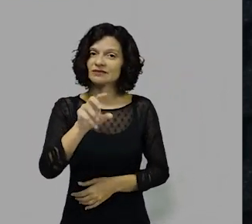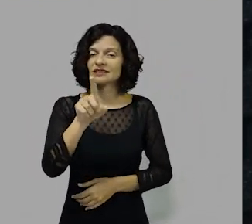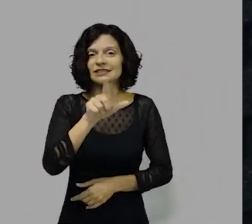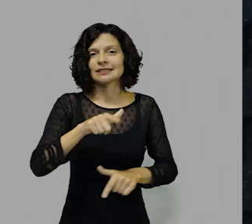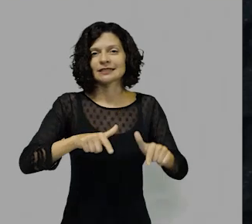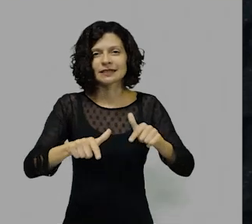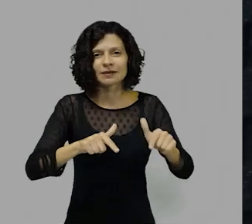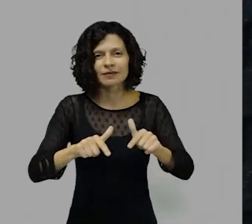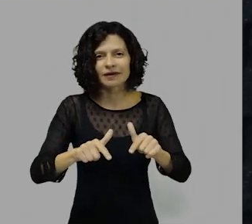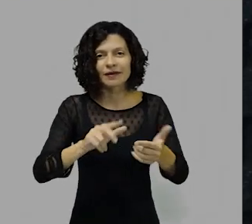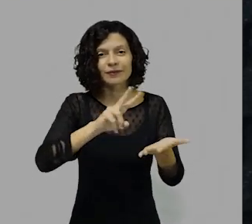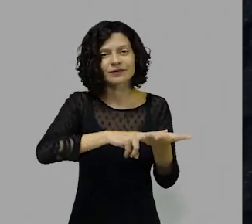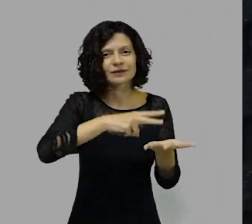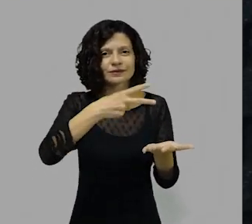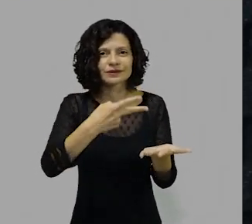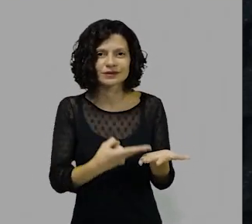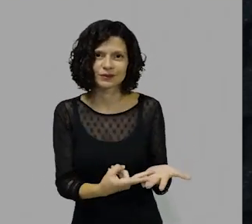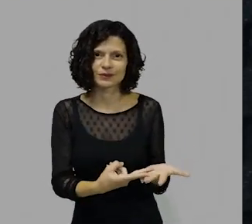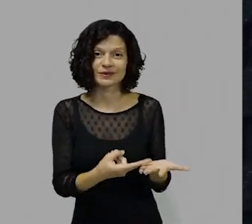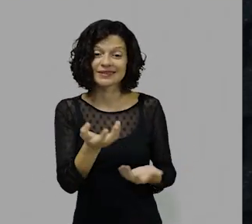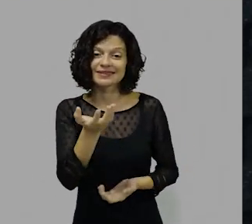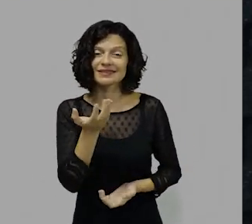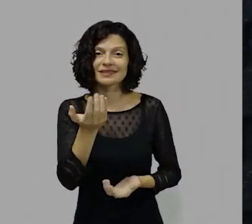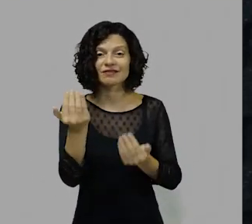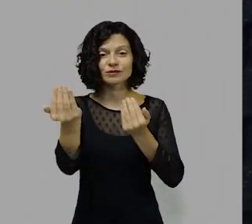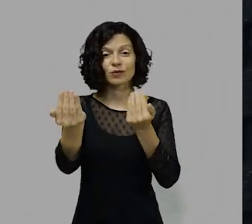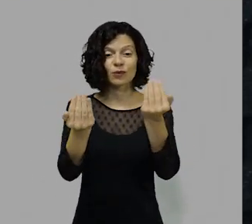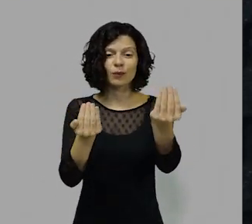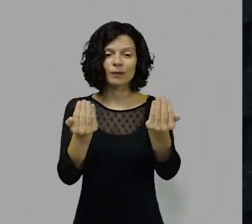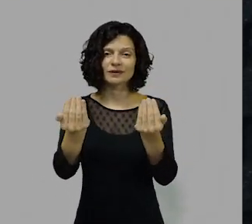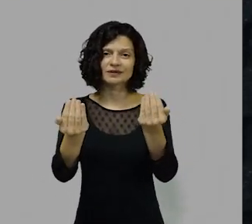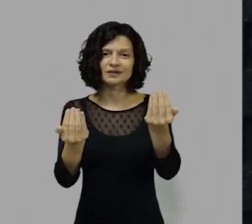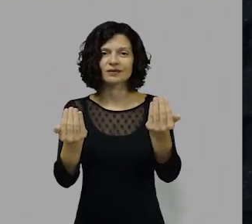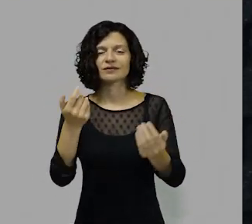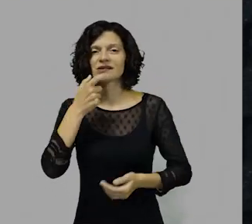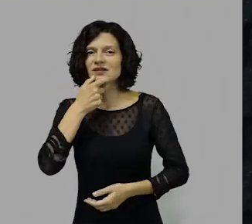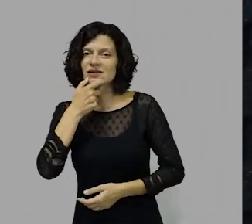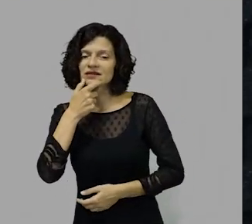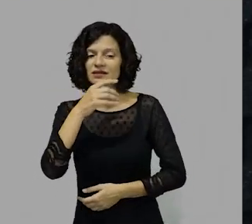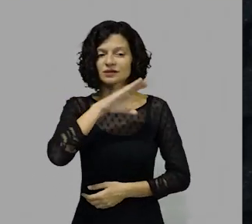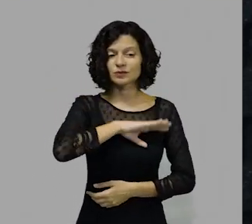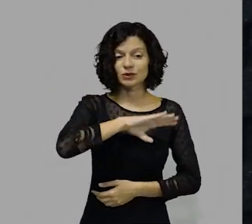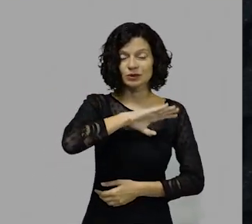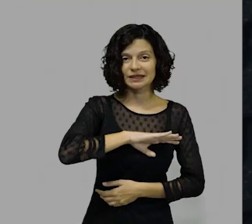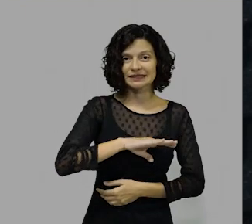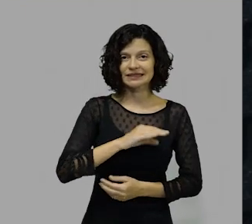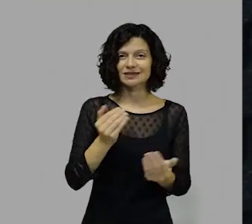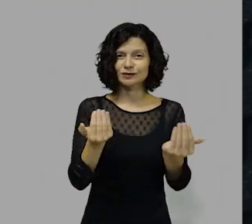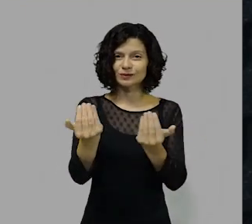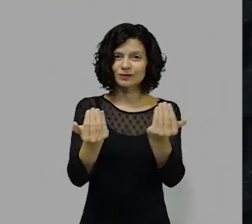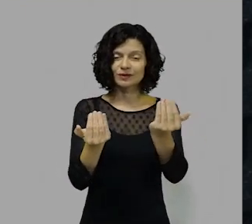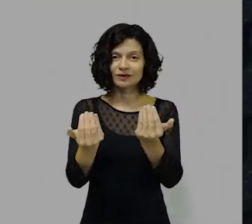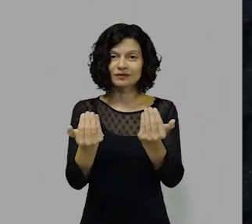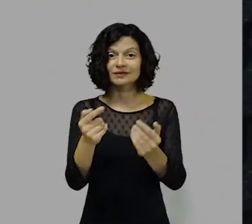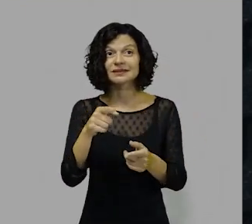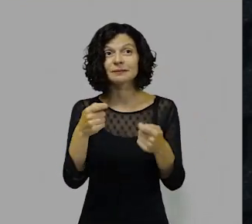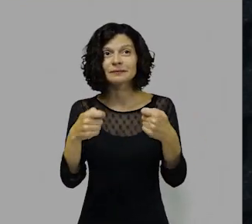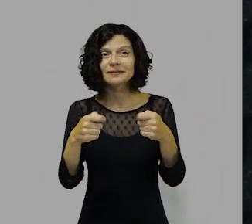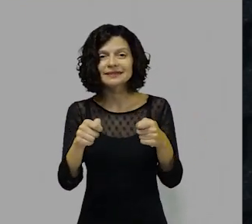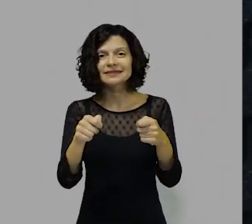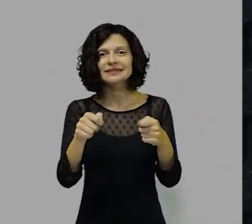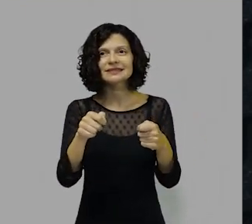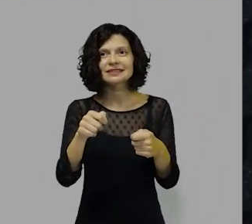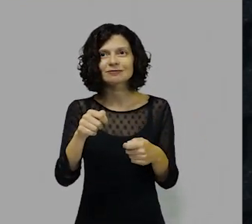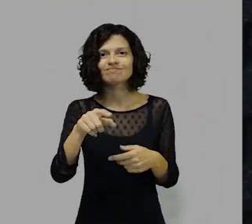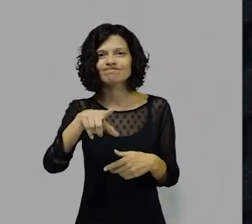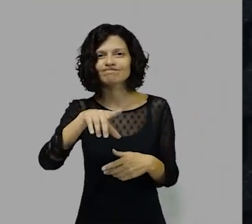colocar uma comparação entre o inglês e o português, a gente sempre tem que tentar acomodar aquele sentido que